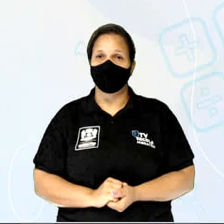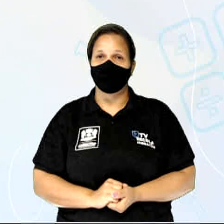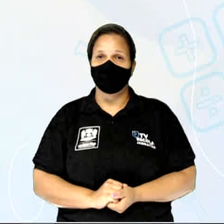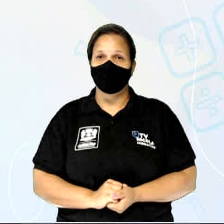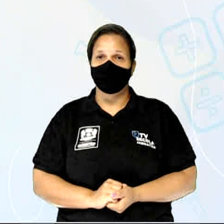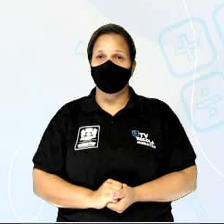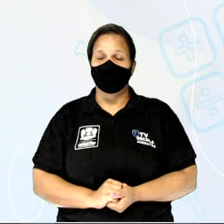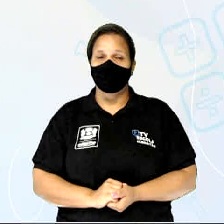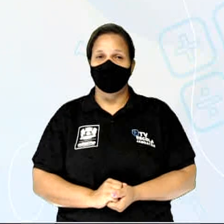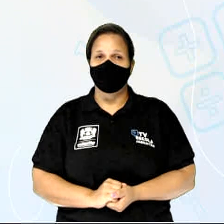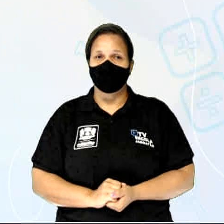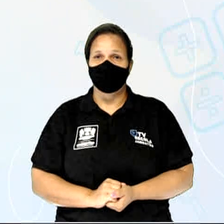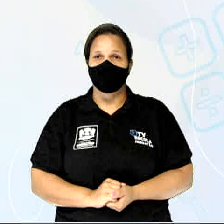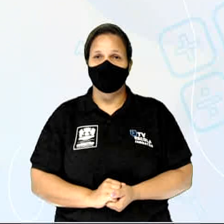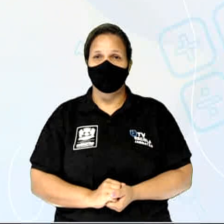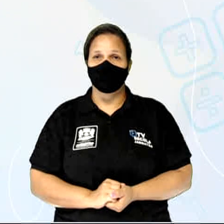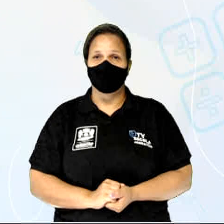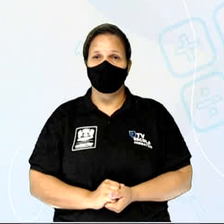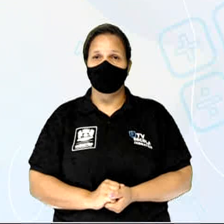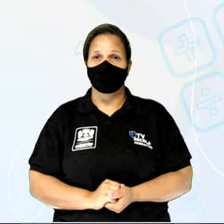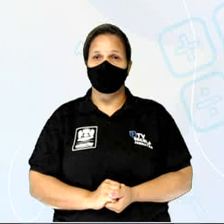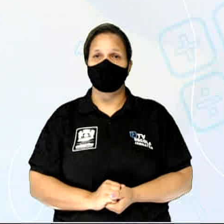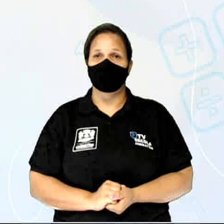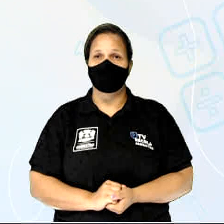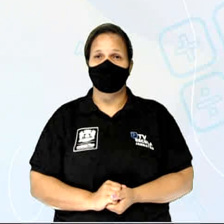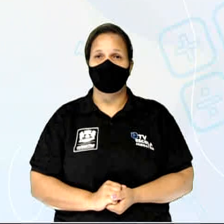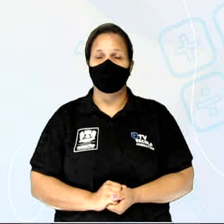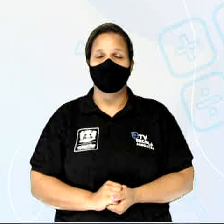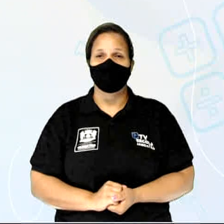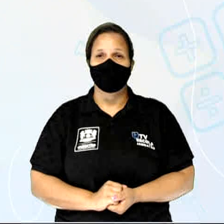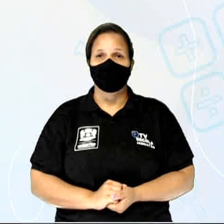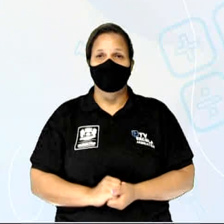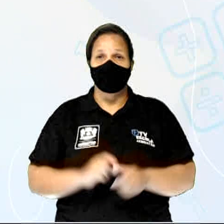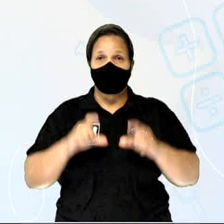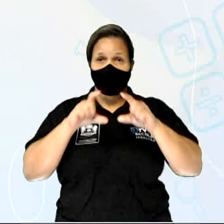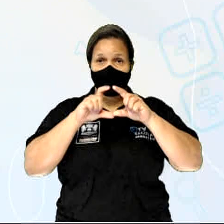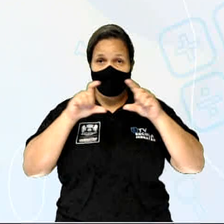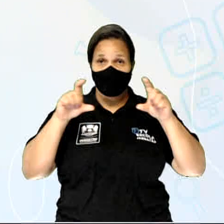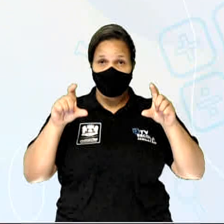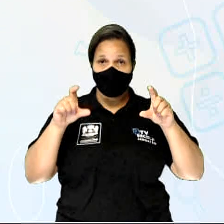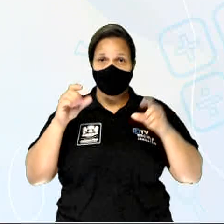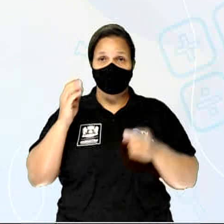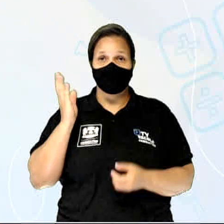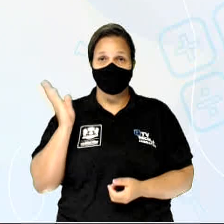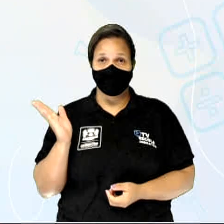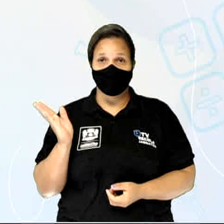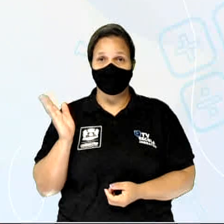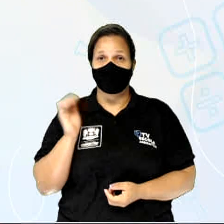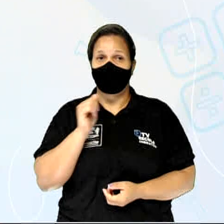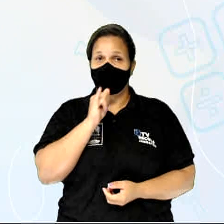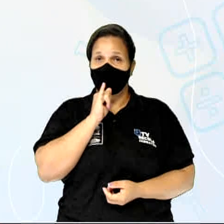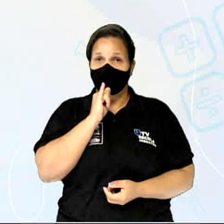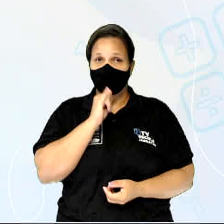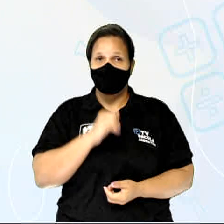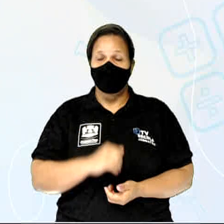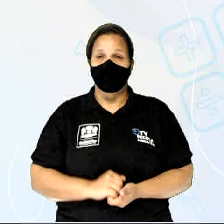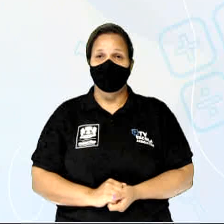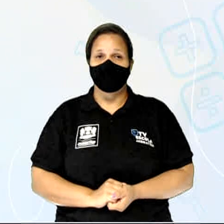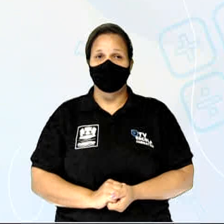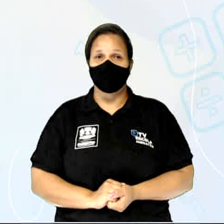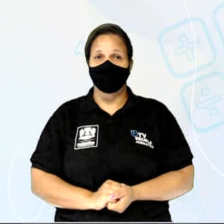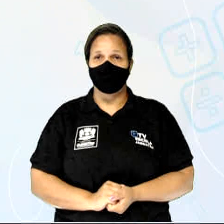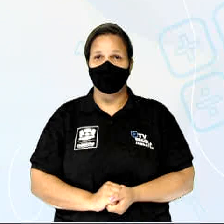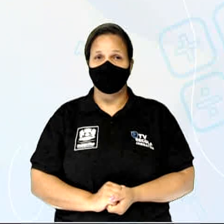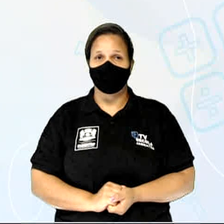Tudo bem? Como vocês podem ver na sentença abaixo, que é o nosso exemplo. You will